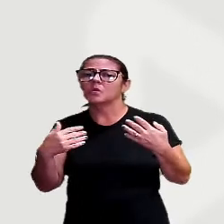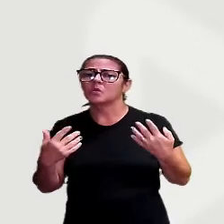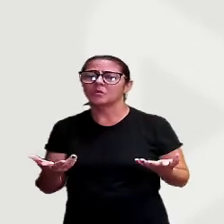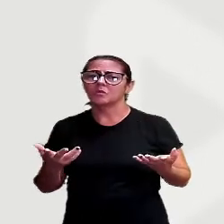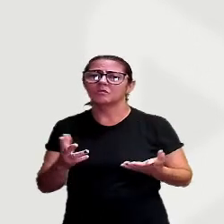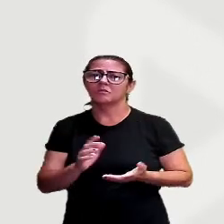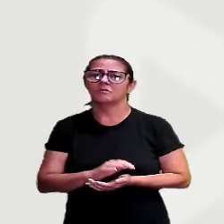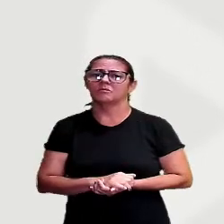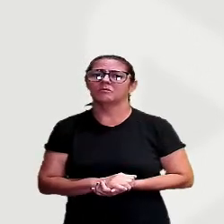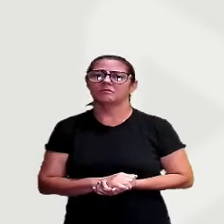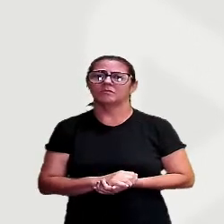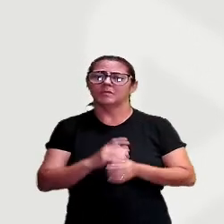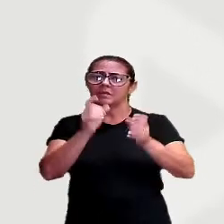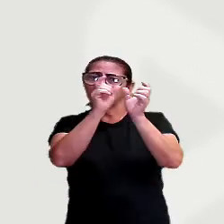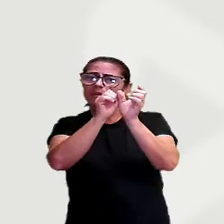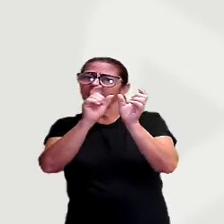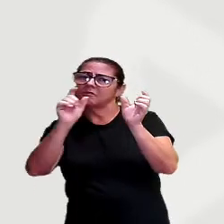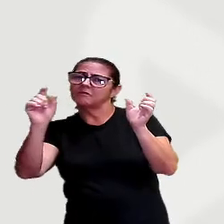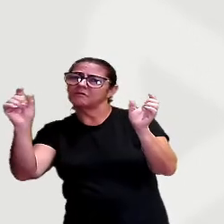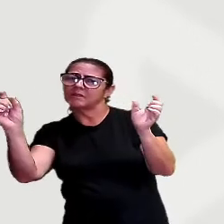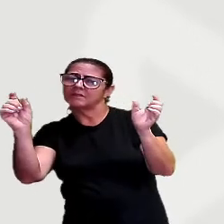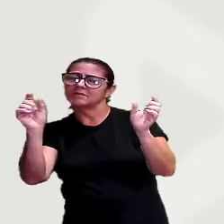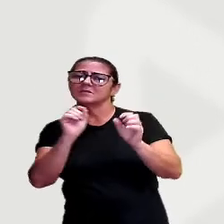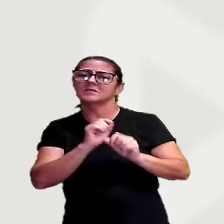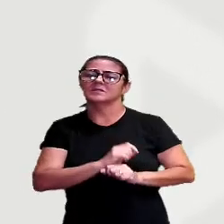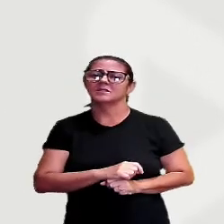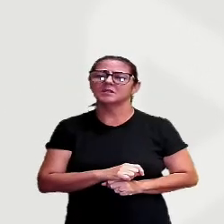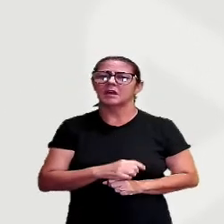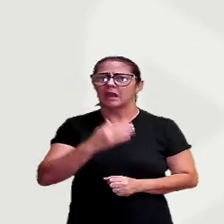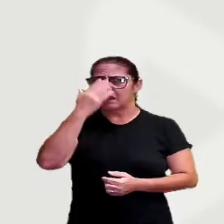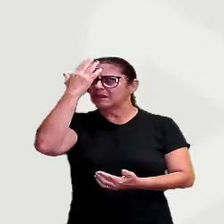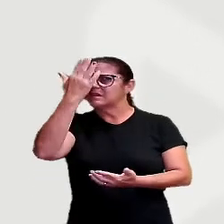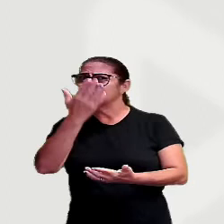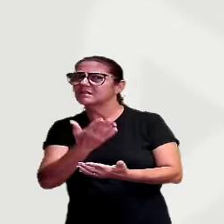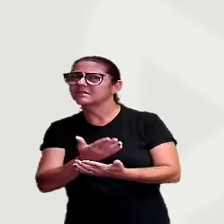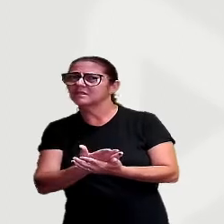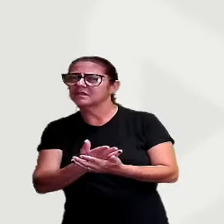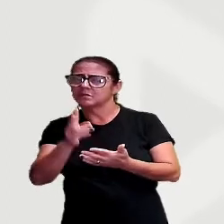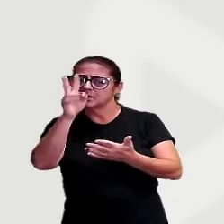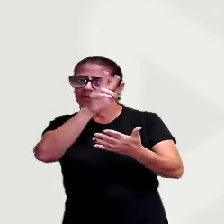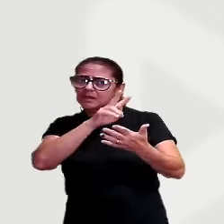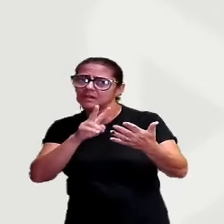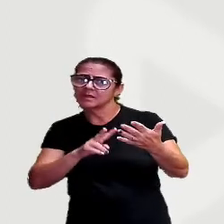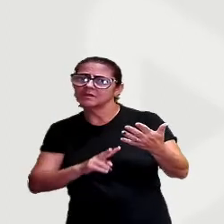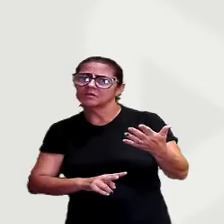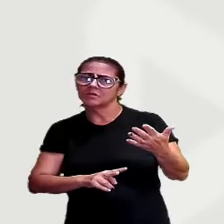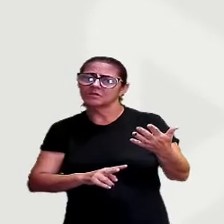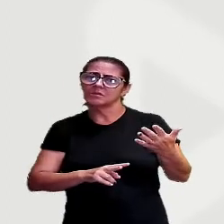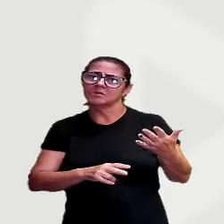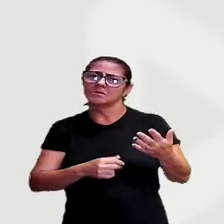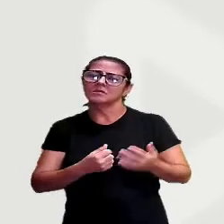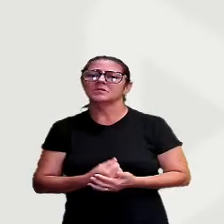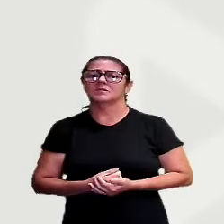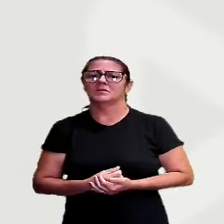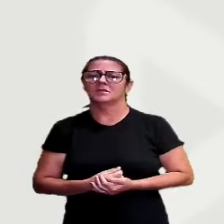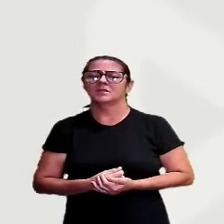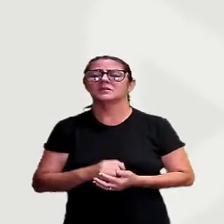parte da frase que nos faz acreditar que a leitura está sendo